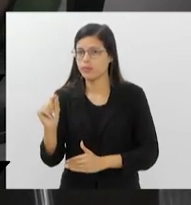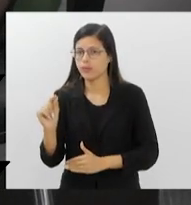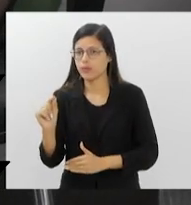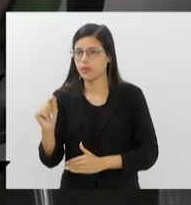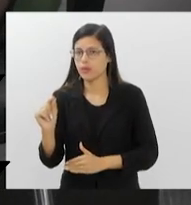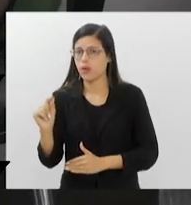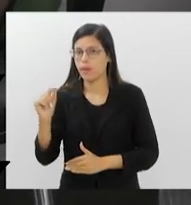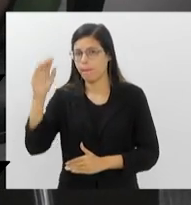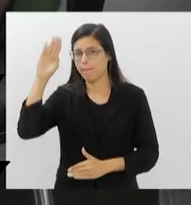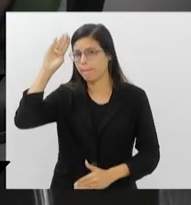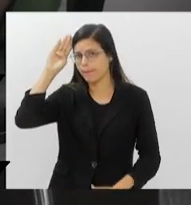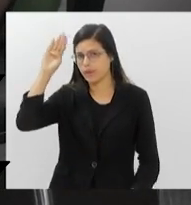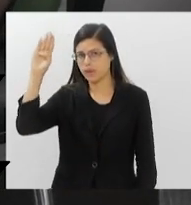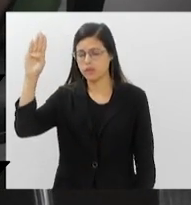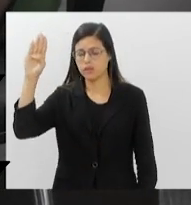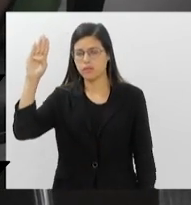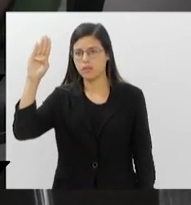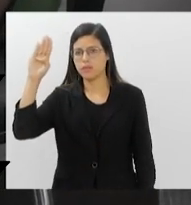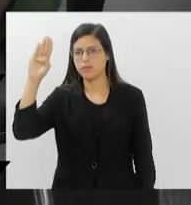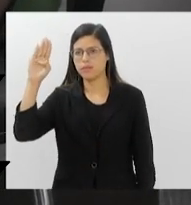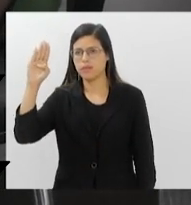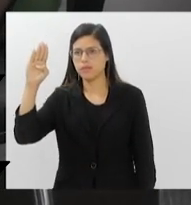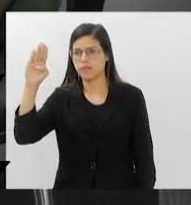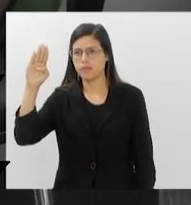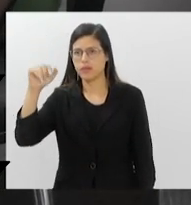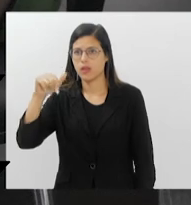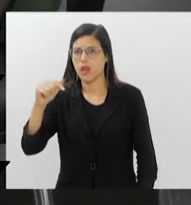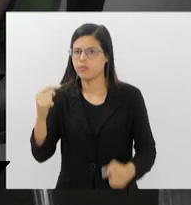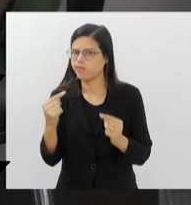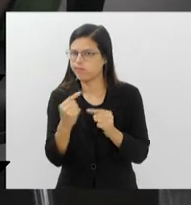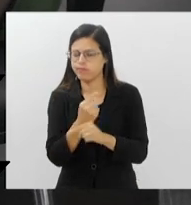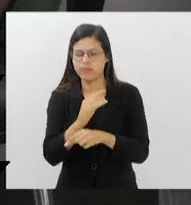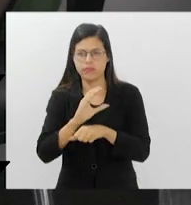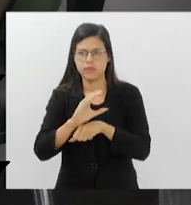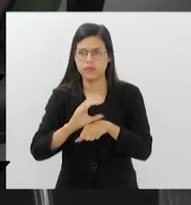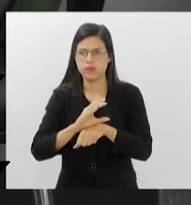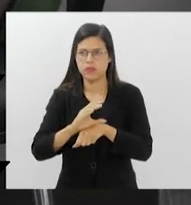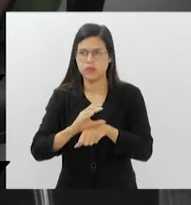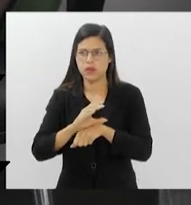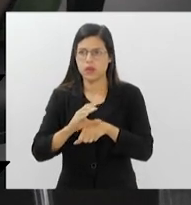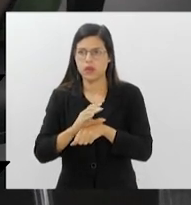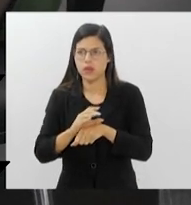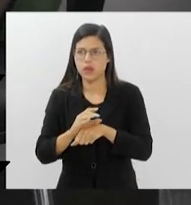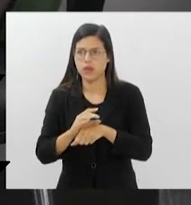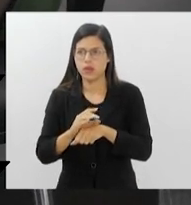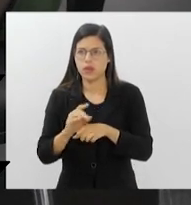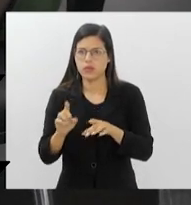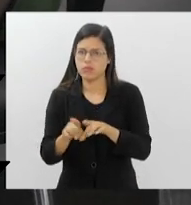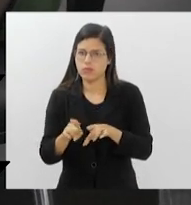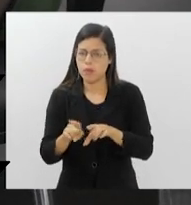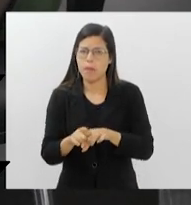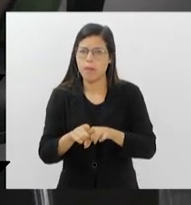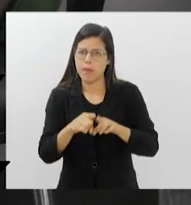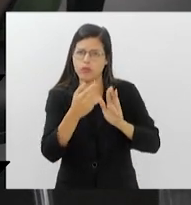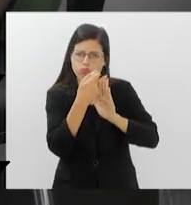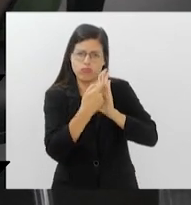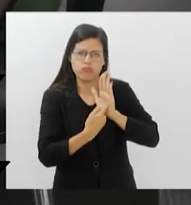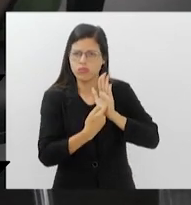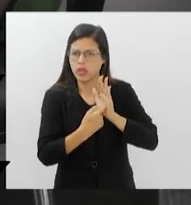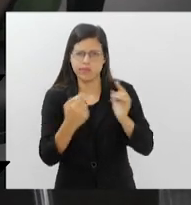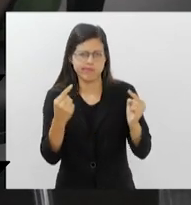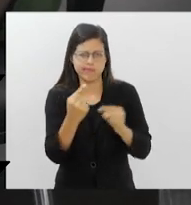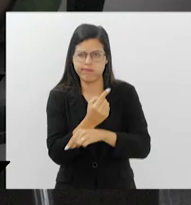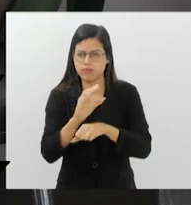o principal é inconstitucional o é também o acessório Então se